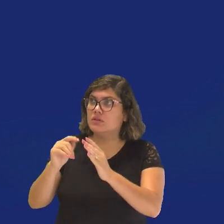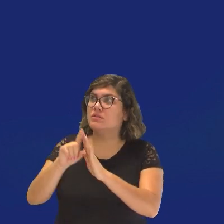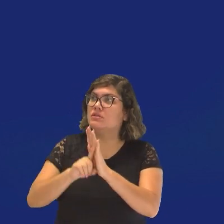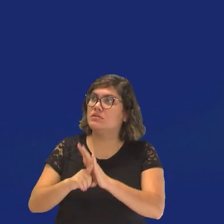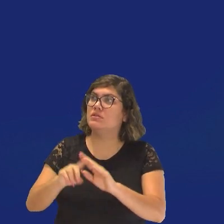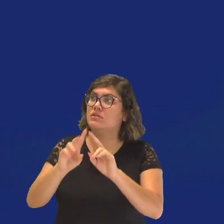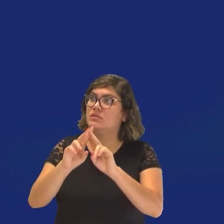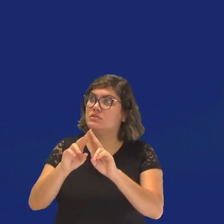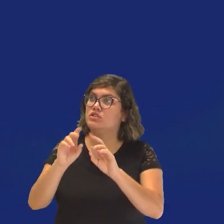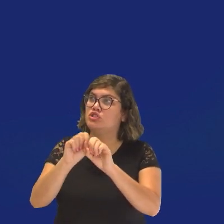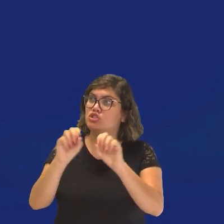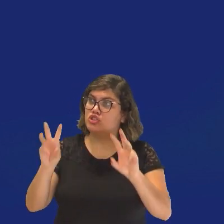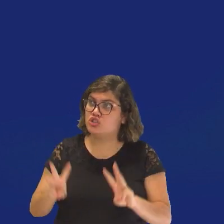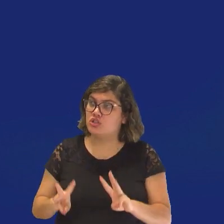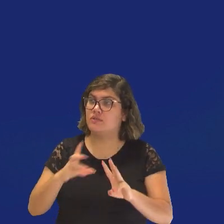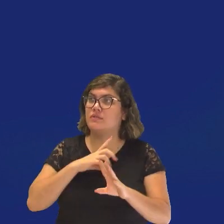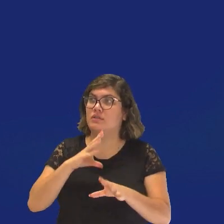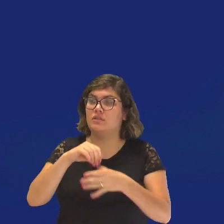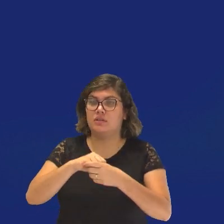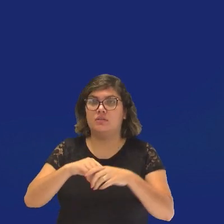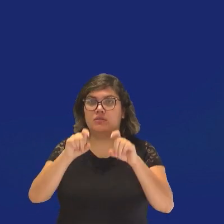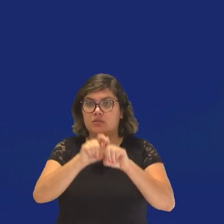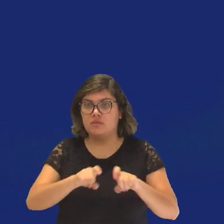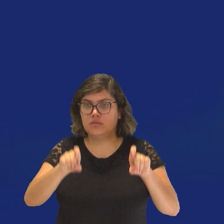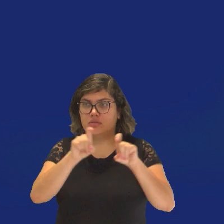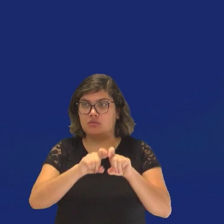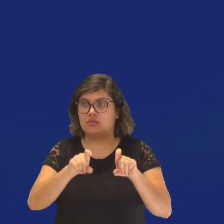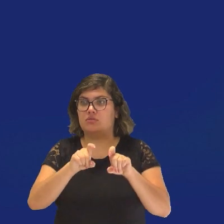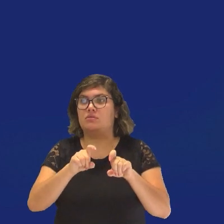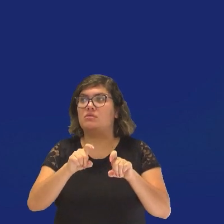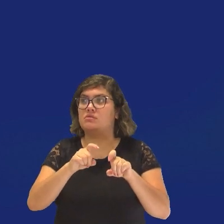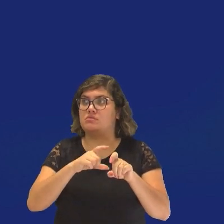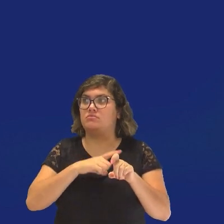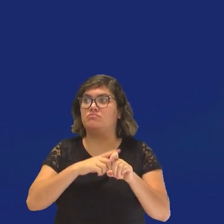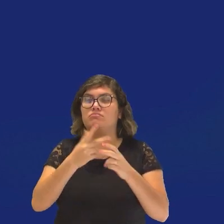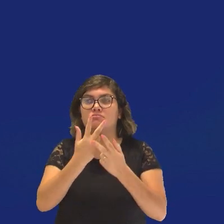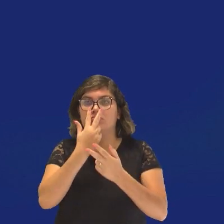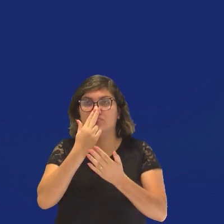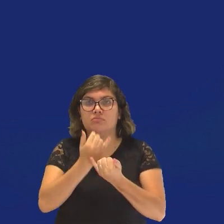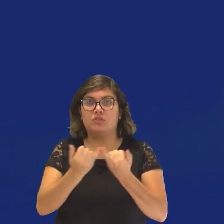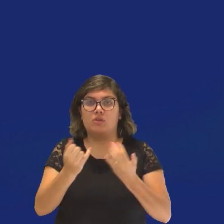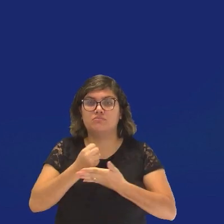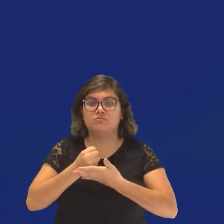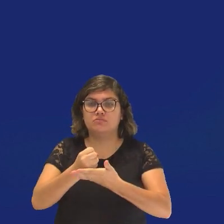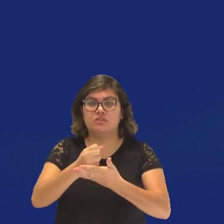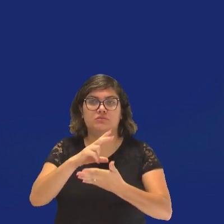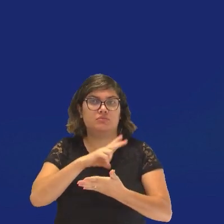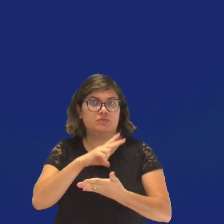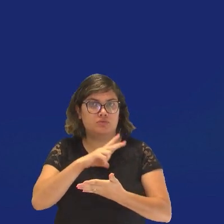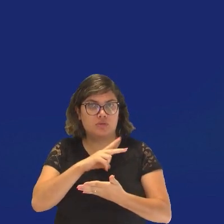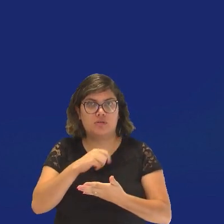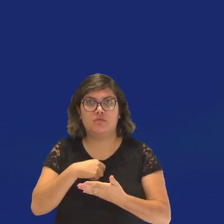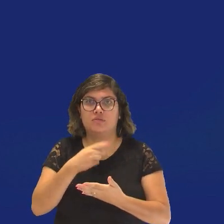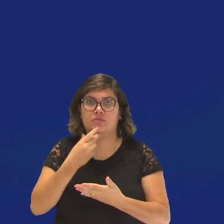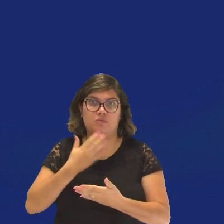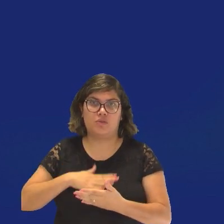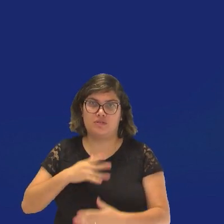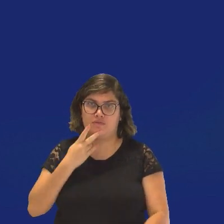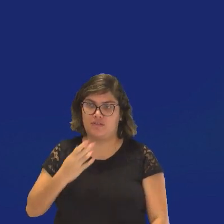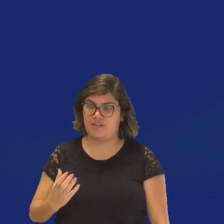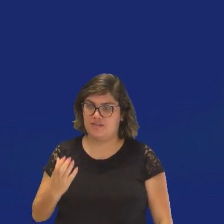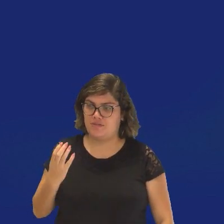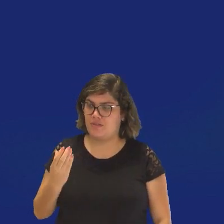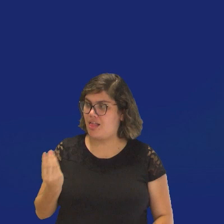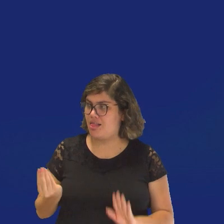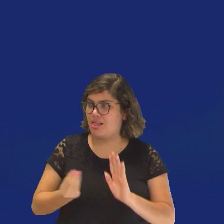software embarcado em dispositivo computadorizado móvel do tipo assistente digital pessoal. O professor Cunha não gosta que eu fale celular, né? Então eu já